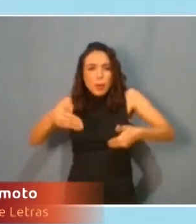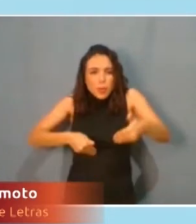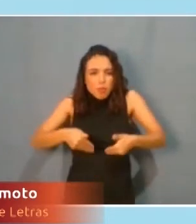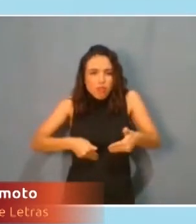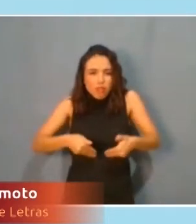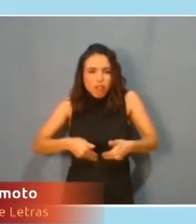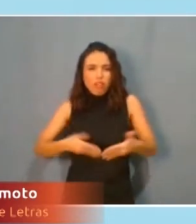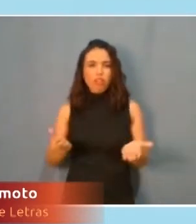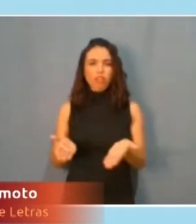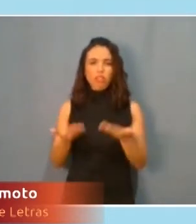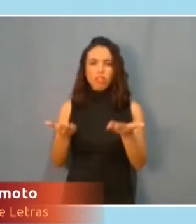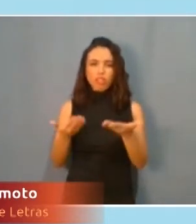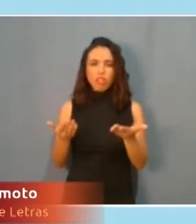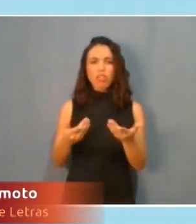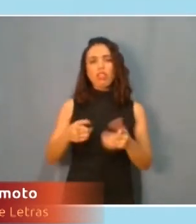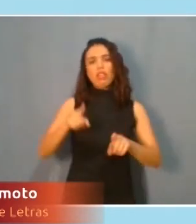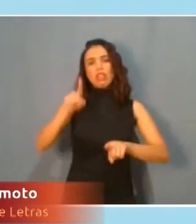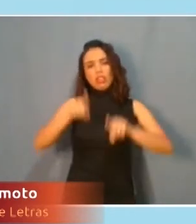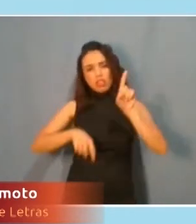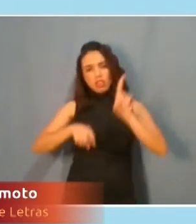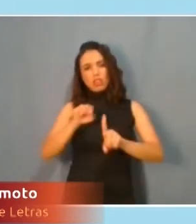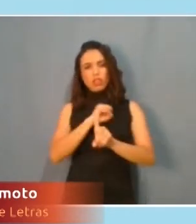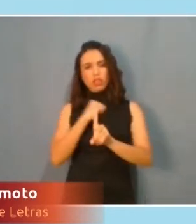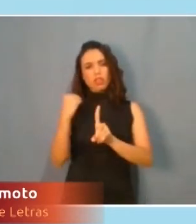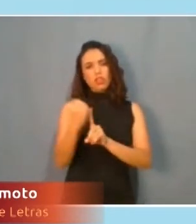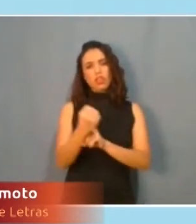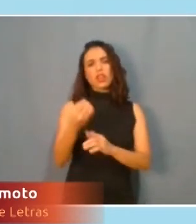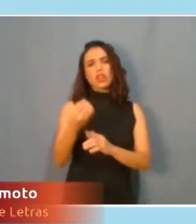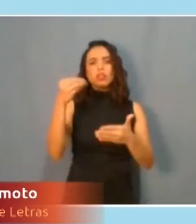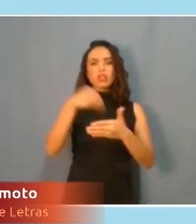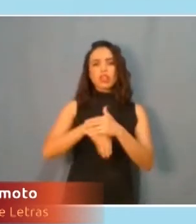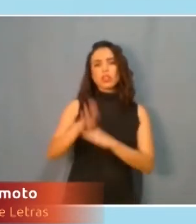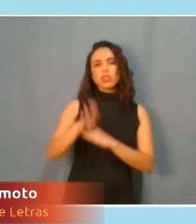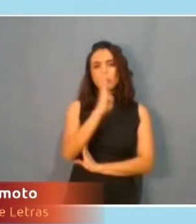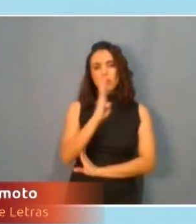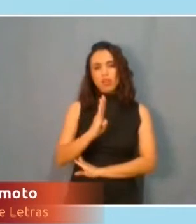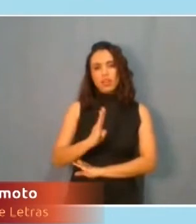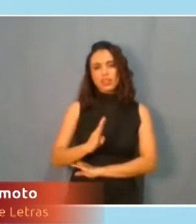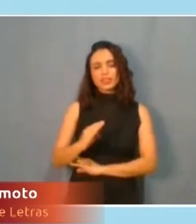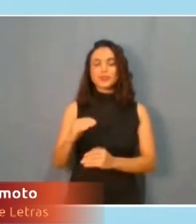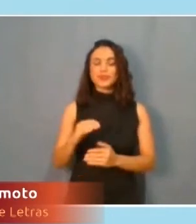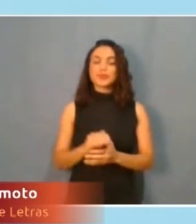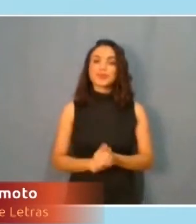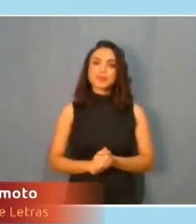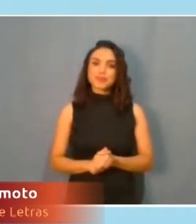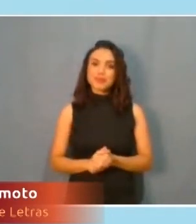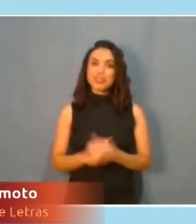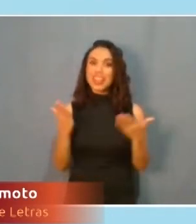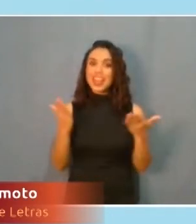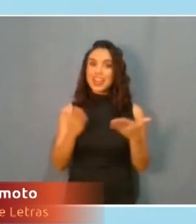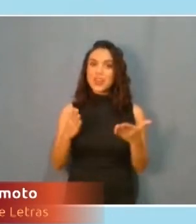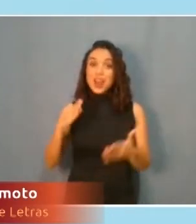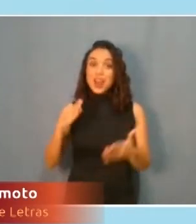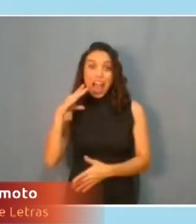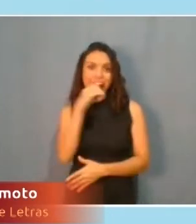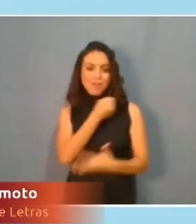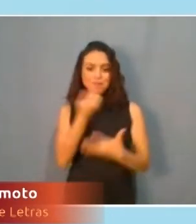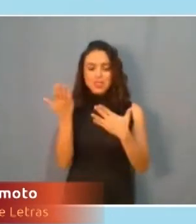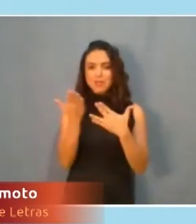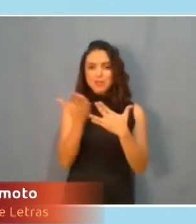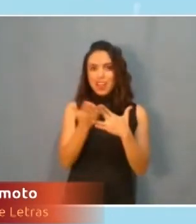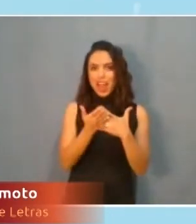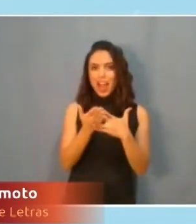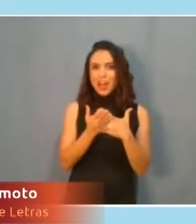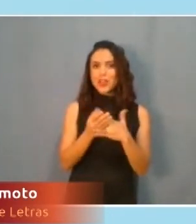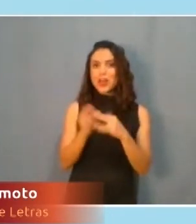desigualdades no país. A gente vai para um rápido intervalo, mas eu peço para você não sair daí, porque é bem rapidinho mesmo. Daqui a pouco a